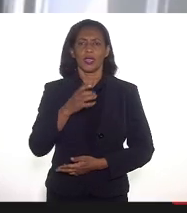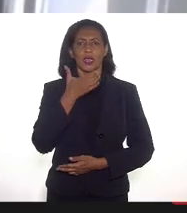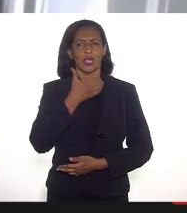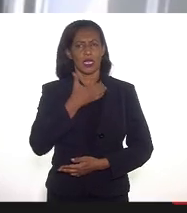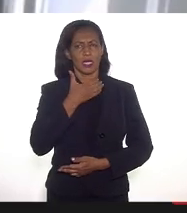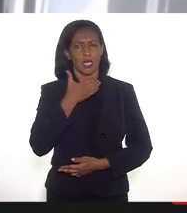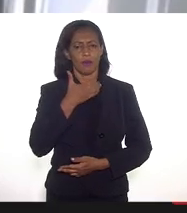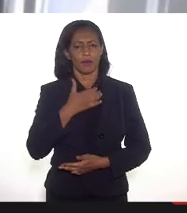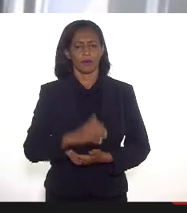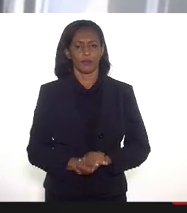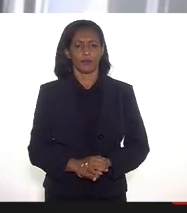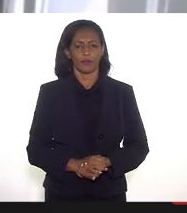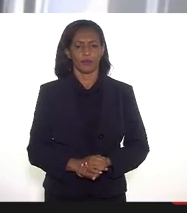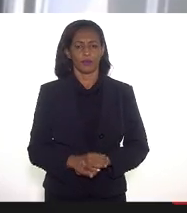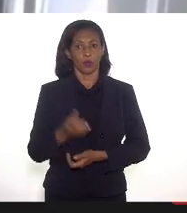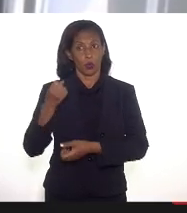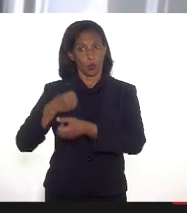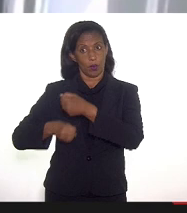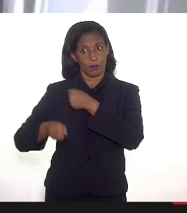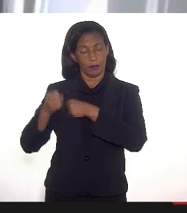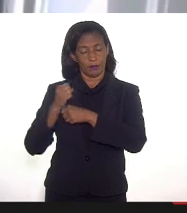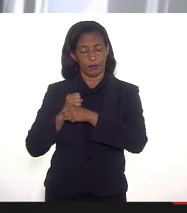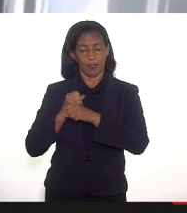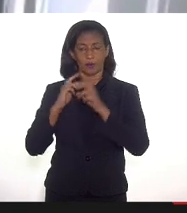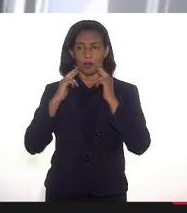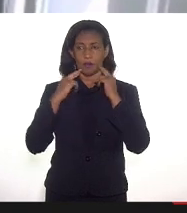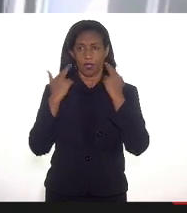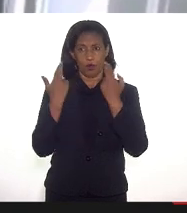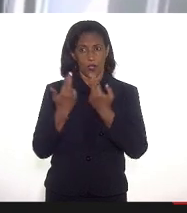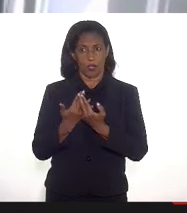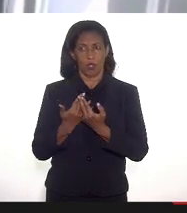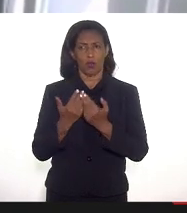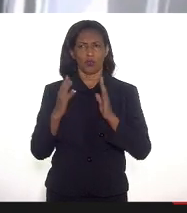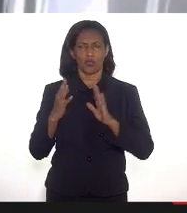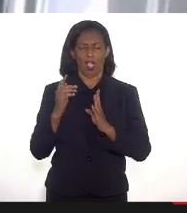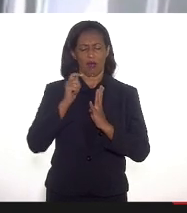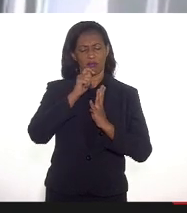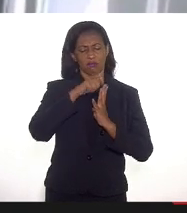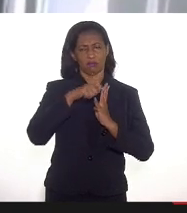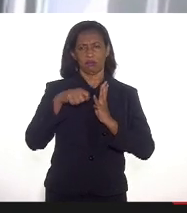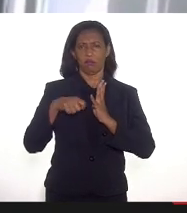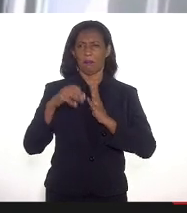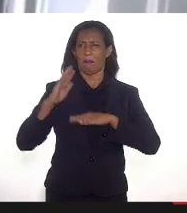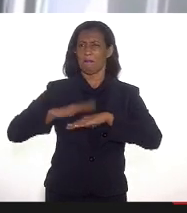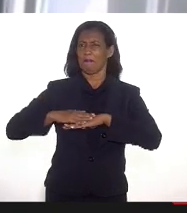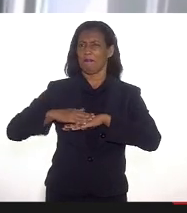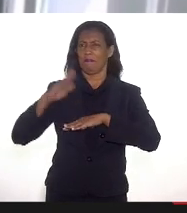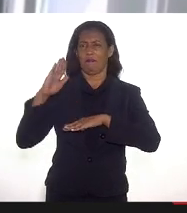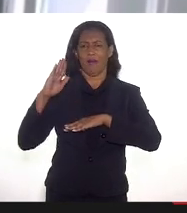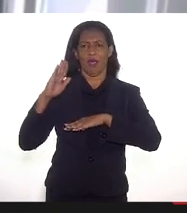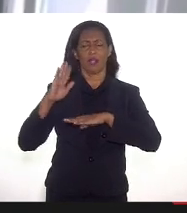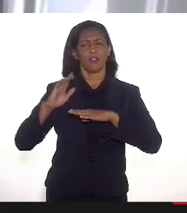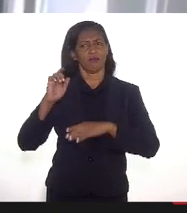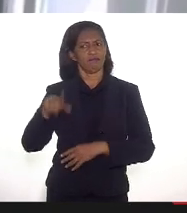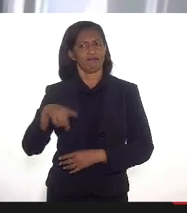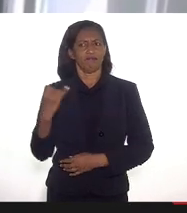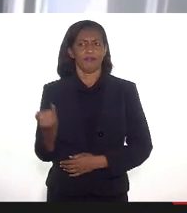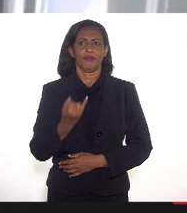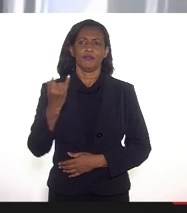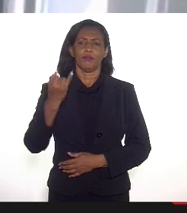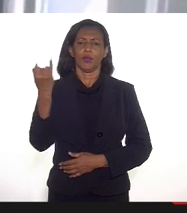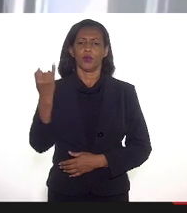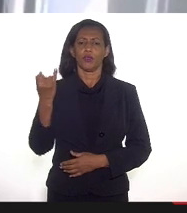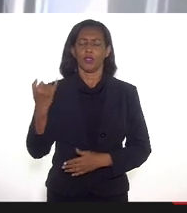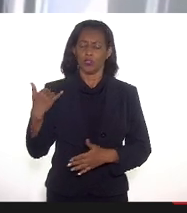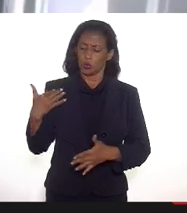professor Roberto Williams, em dezembro do ano passado. Então, já faz mais de 4 meses. É muito importante atualizarmos o nosso